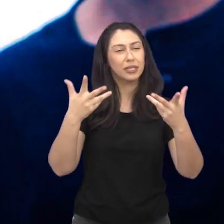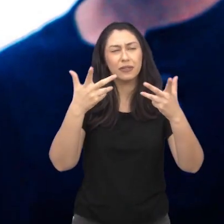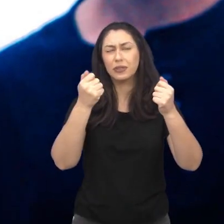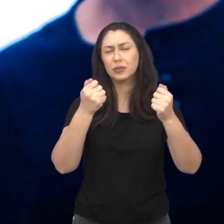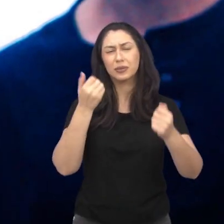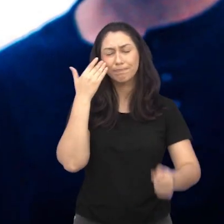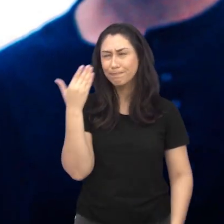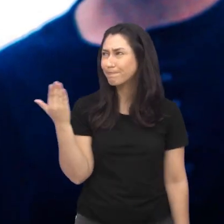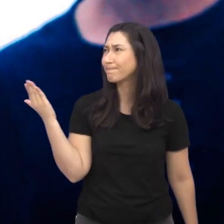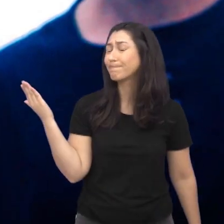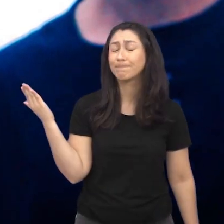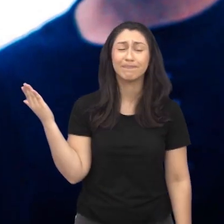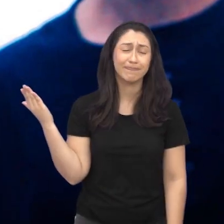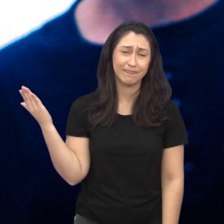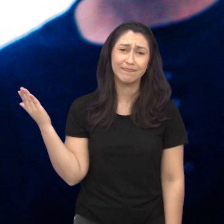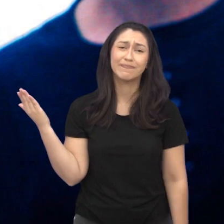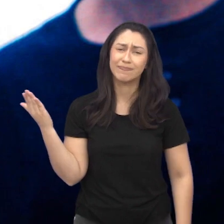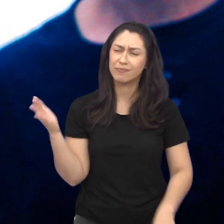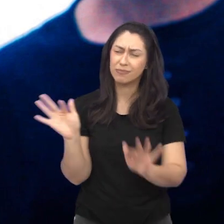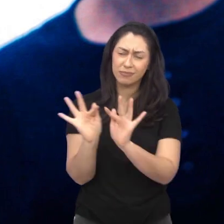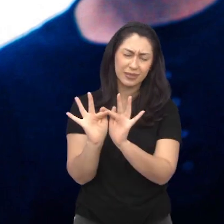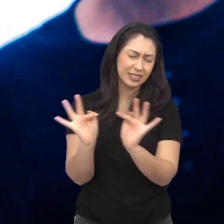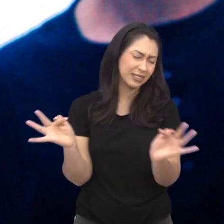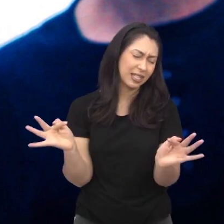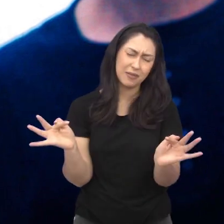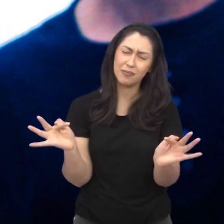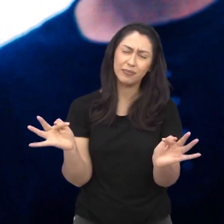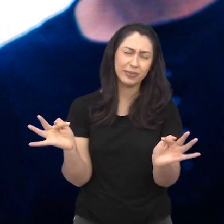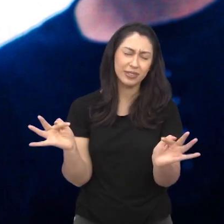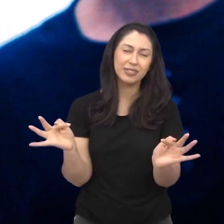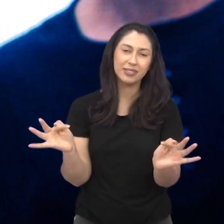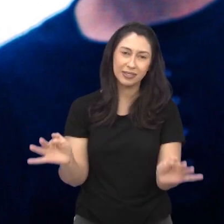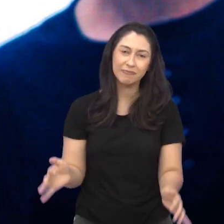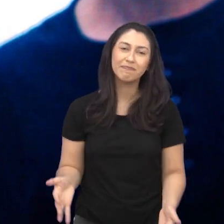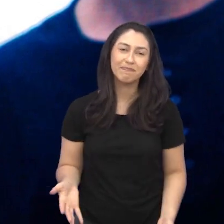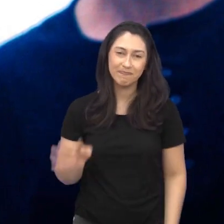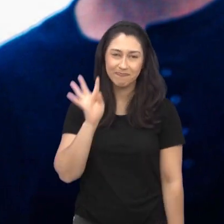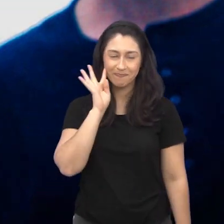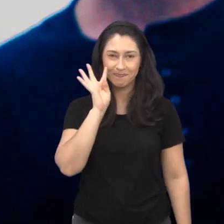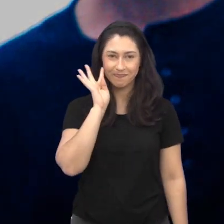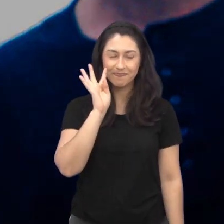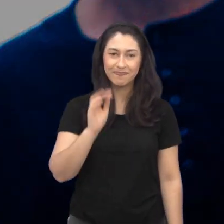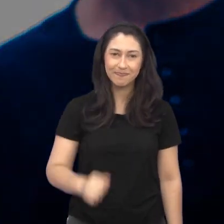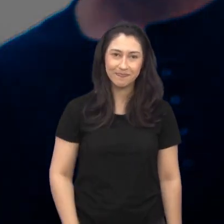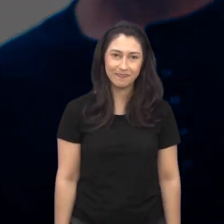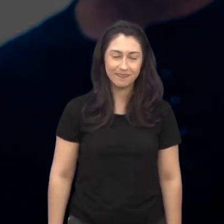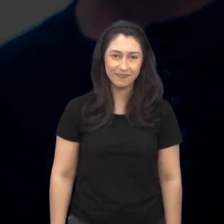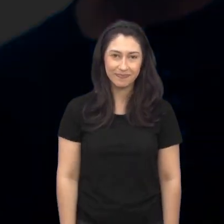Russo também, humildade, simplicidade, muito bacana.